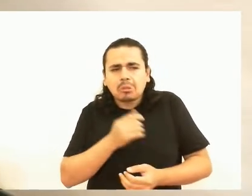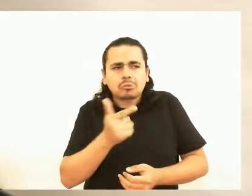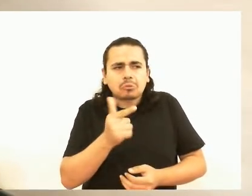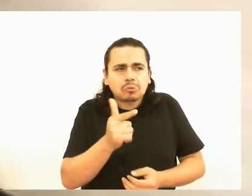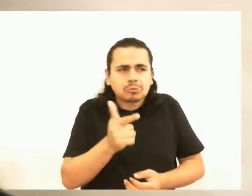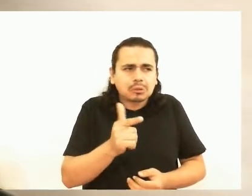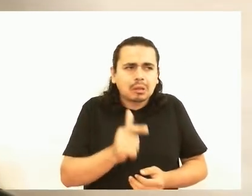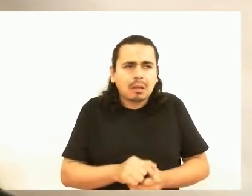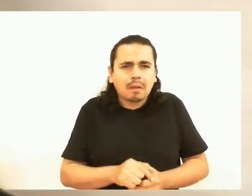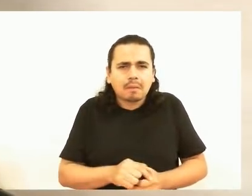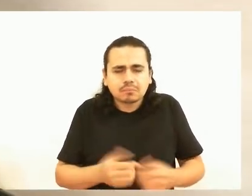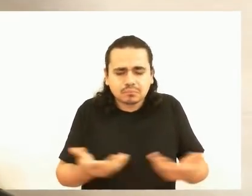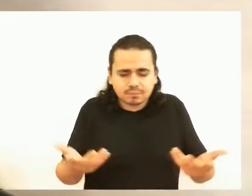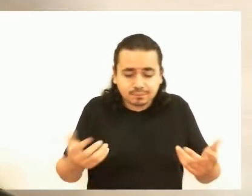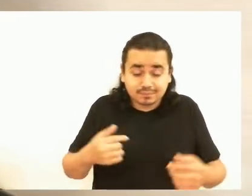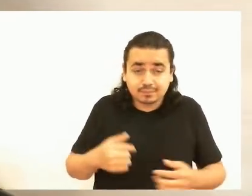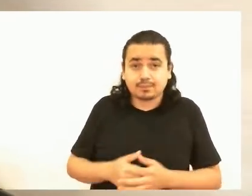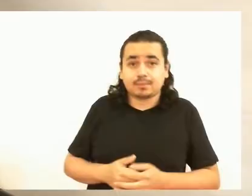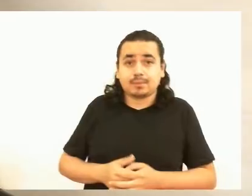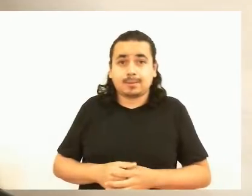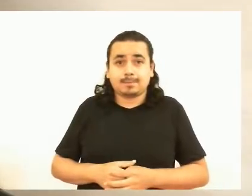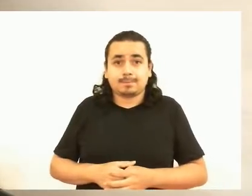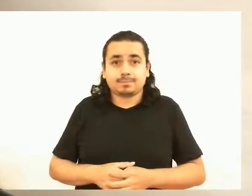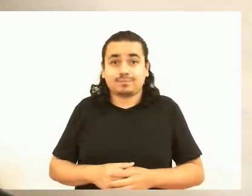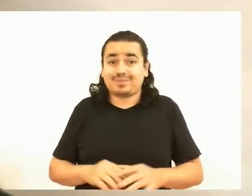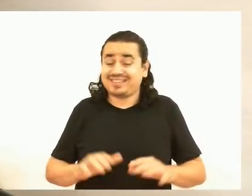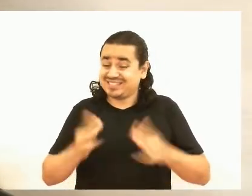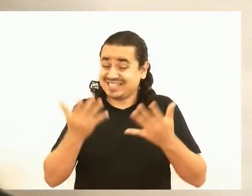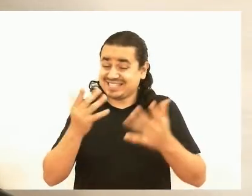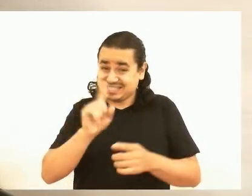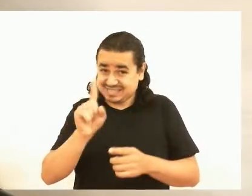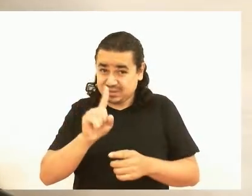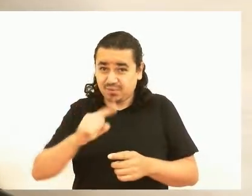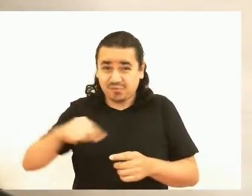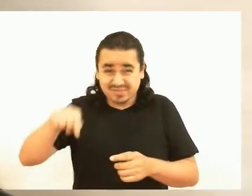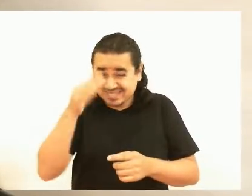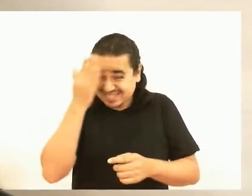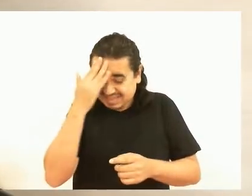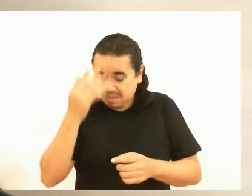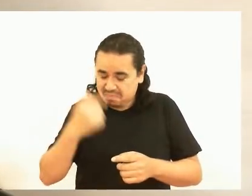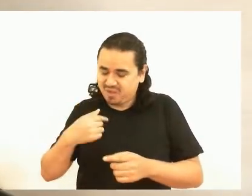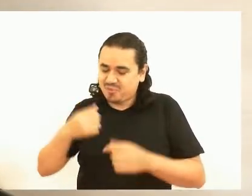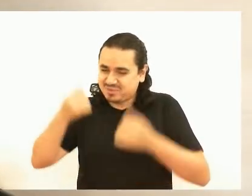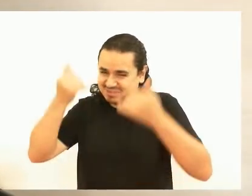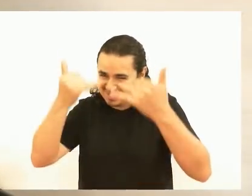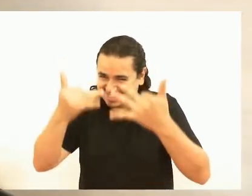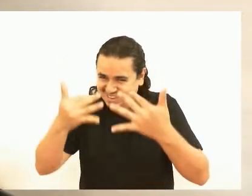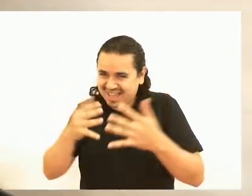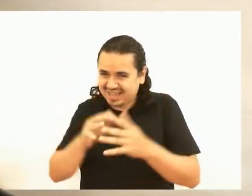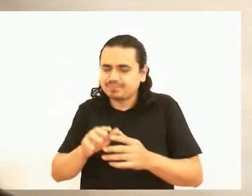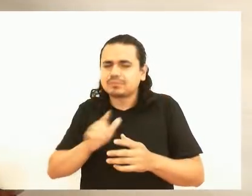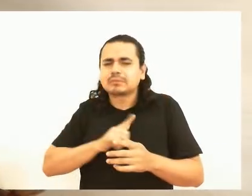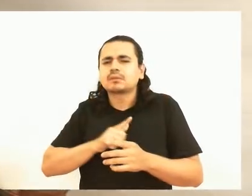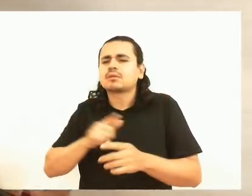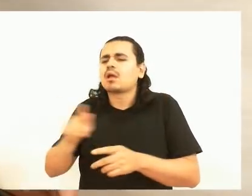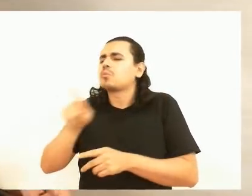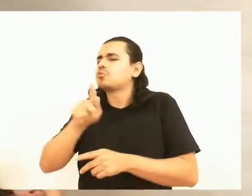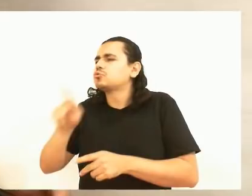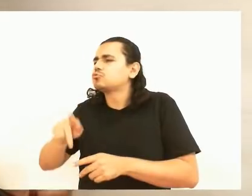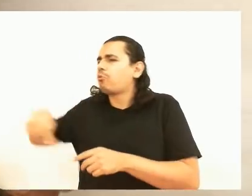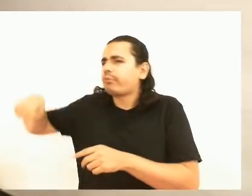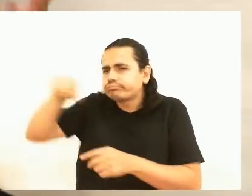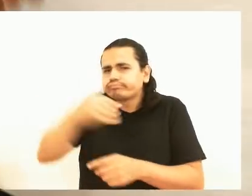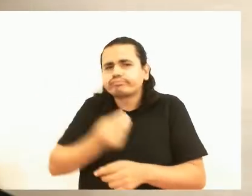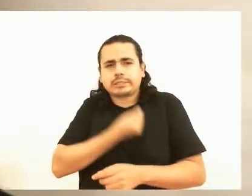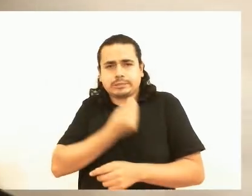aí não acontece acho que vocês sabem do que estou falando tem vários educadores aqui